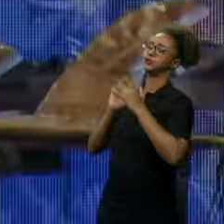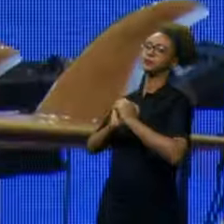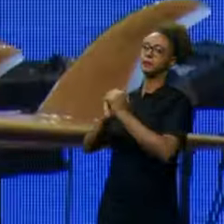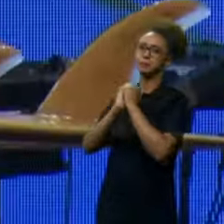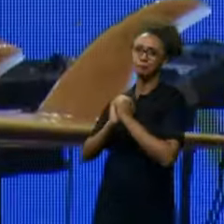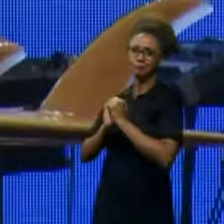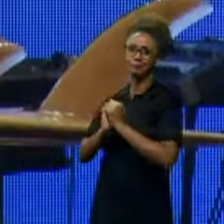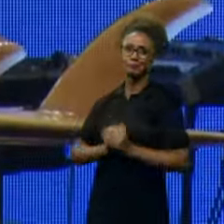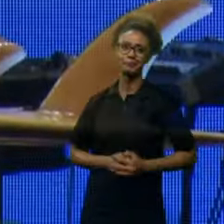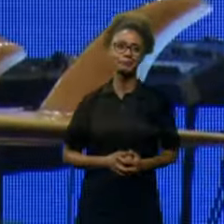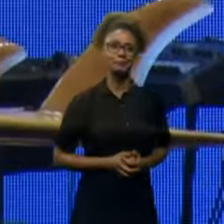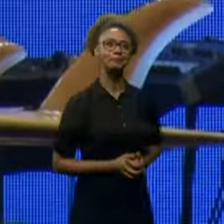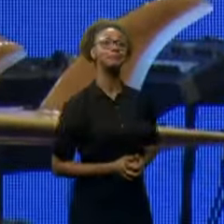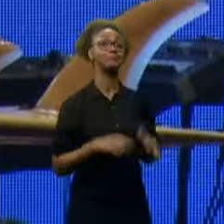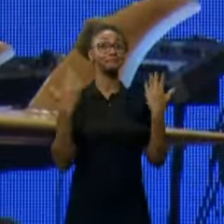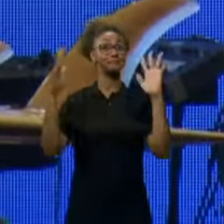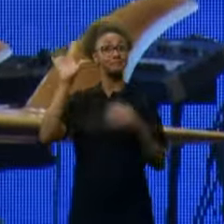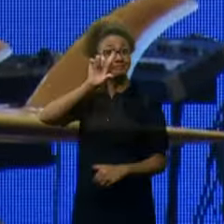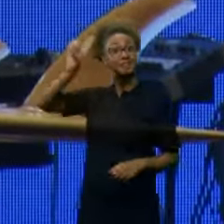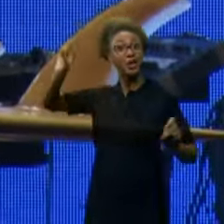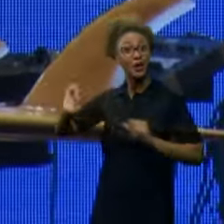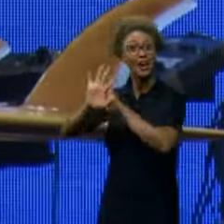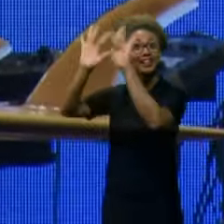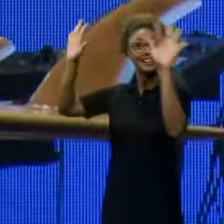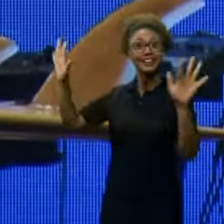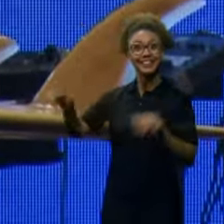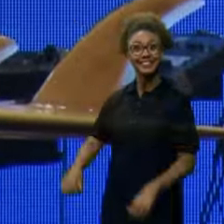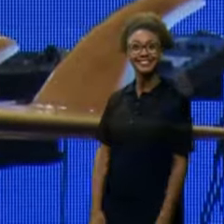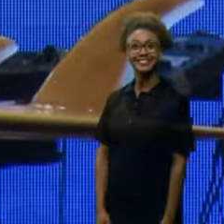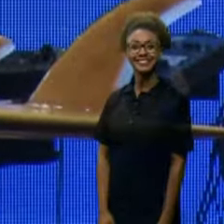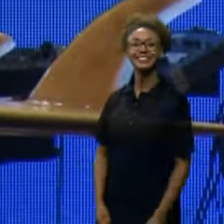amém oh glória a Deus família